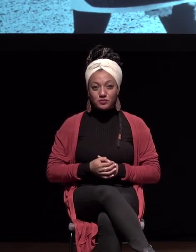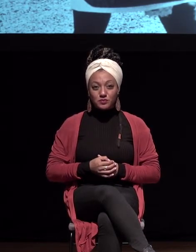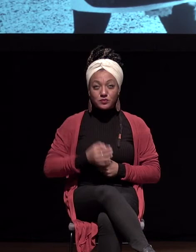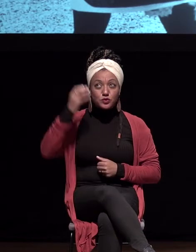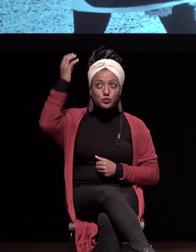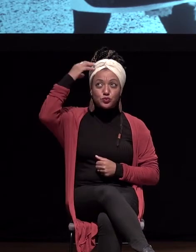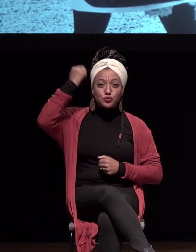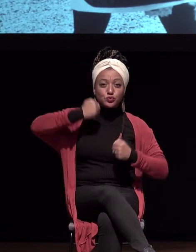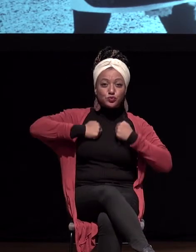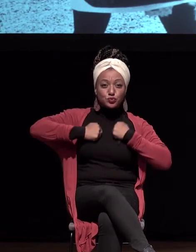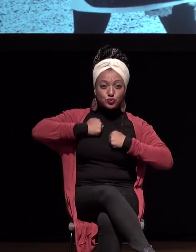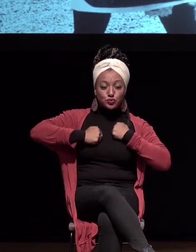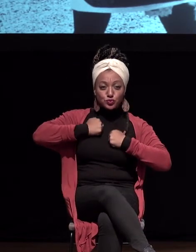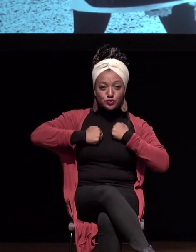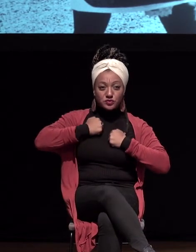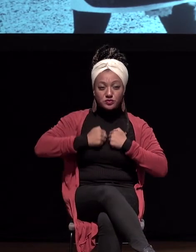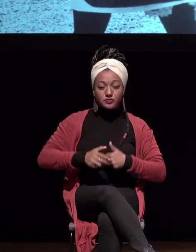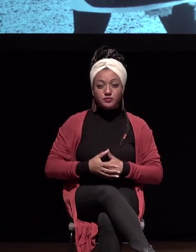Chuveiro.